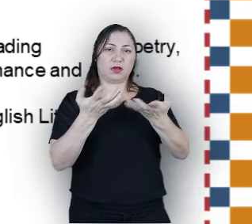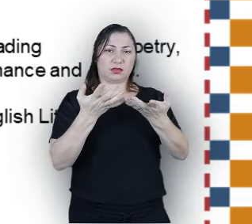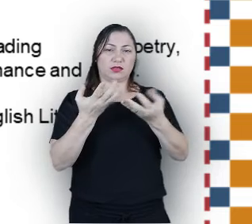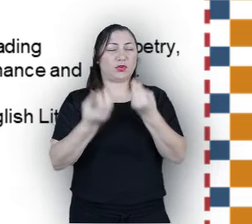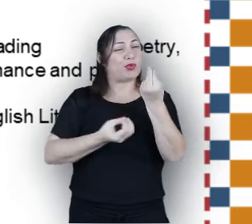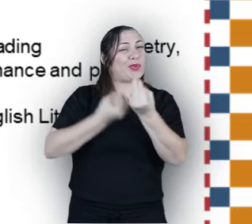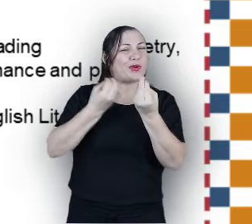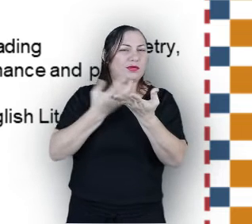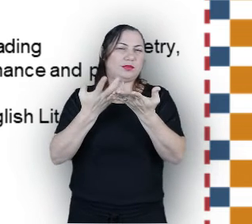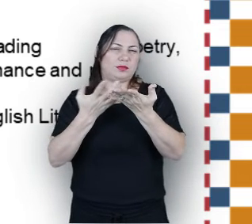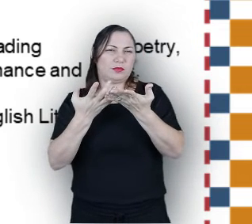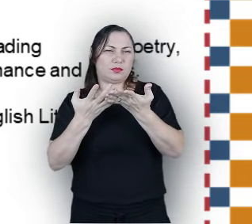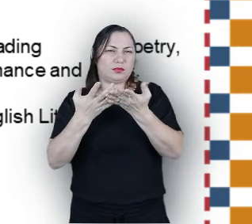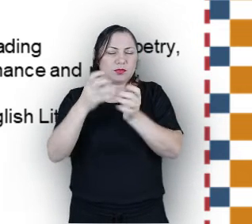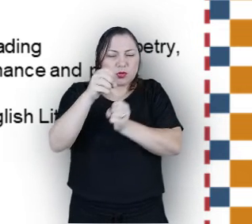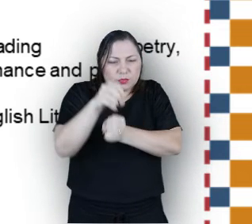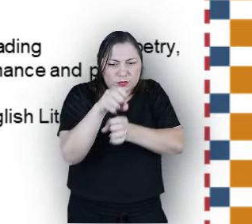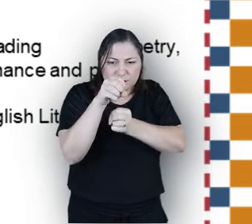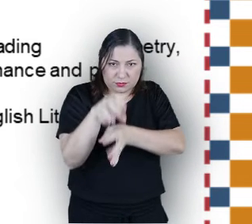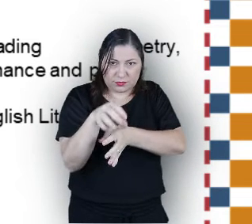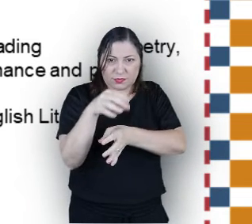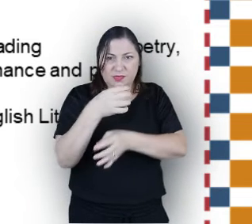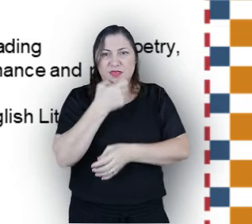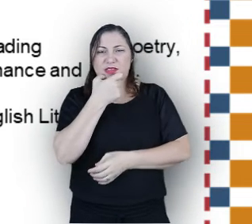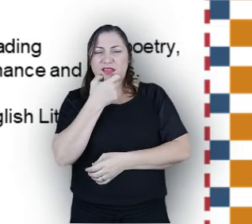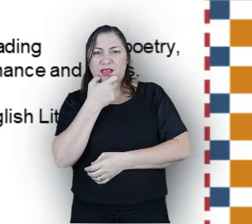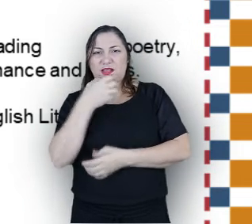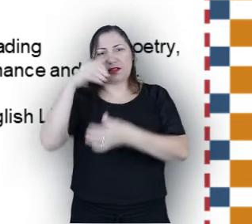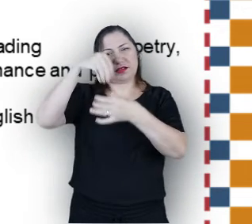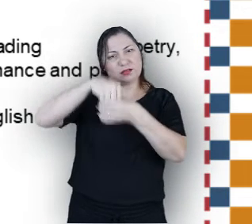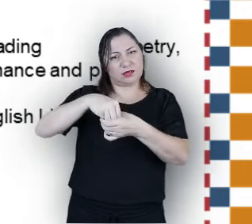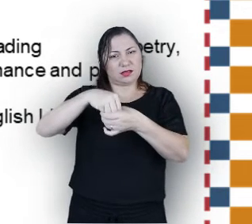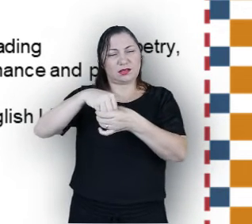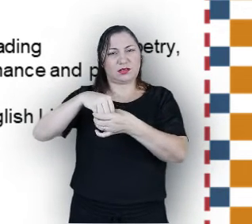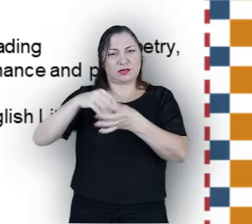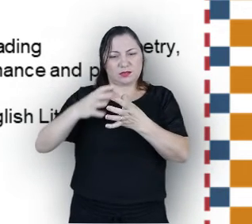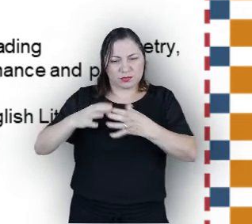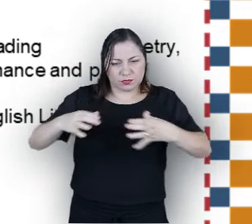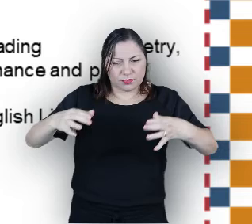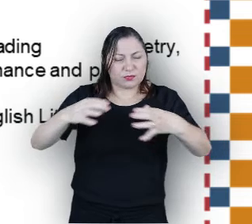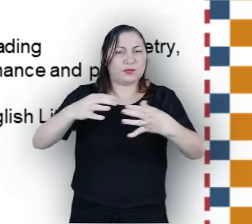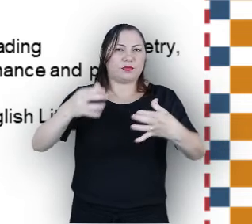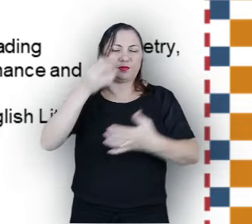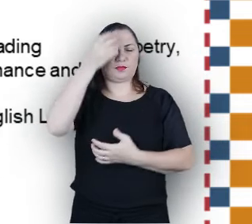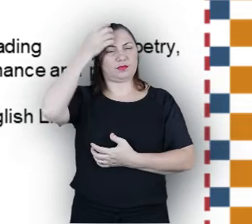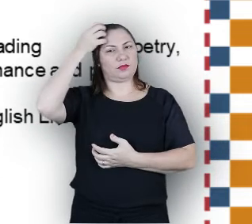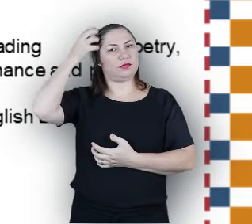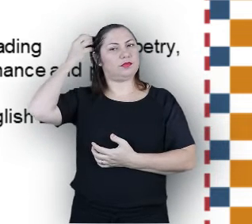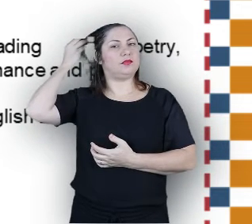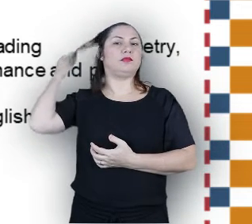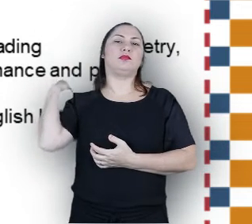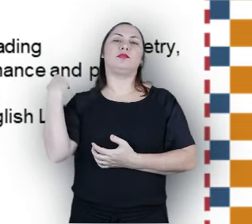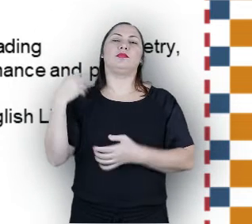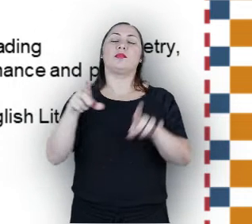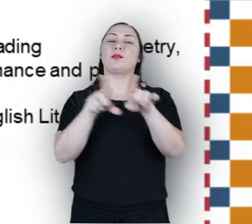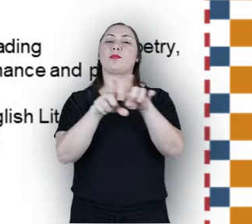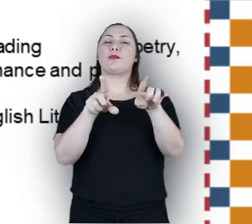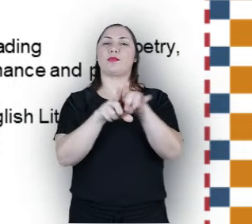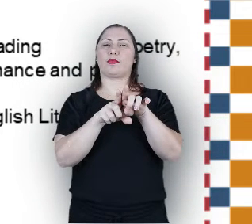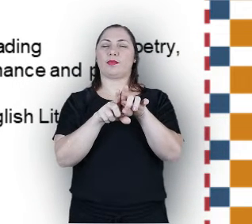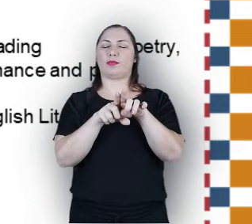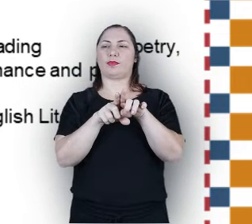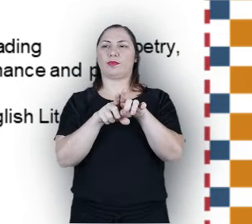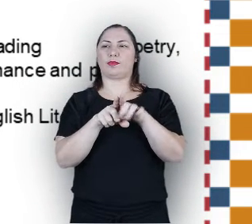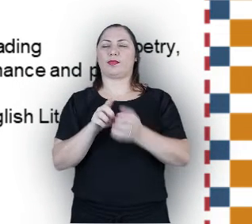vocês 3 habilidades que são da área de linguagem e também trouxemos conteúdos. Então, eu tenho,